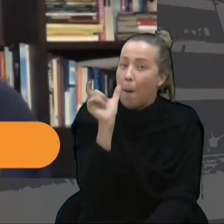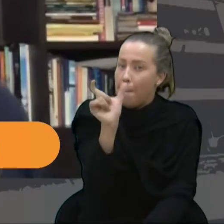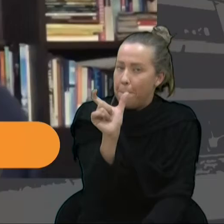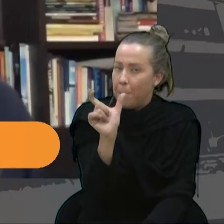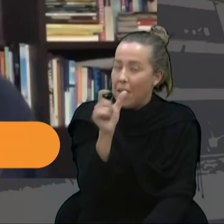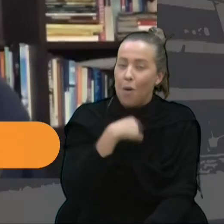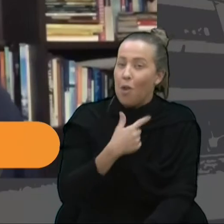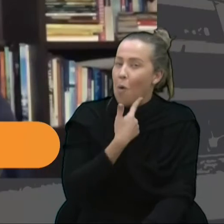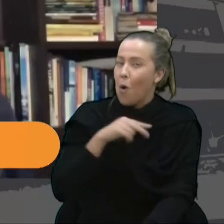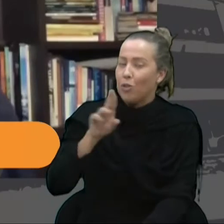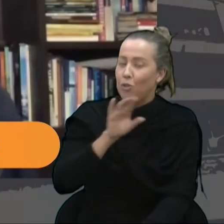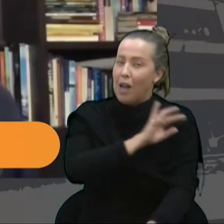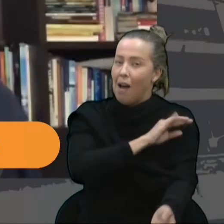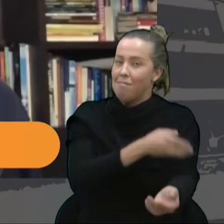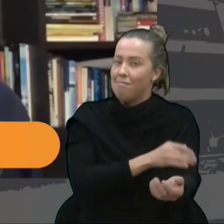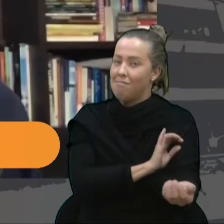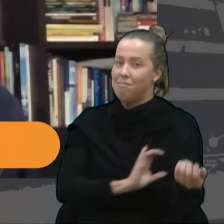empoderando.